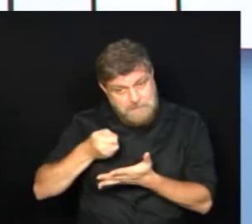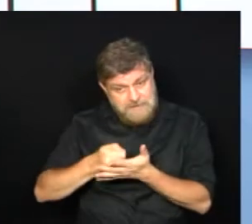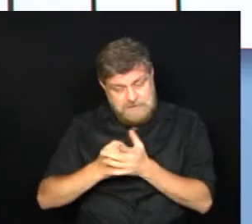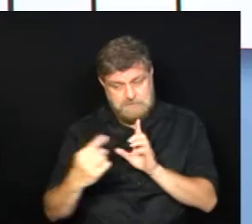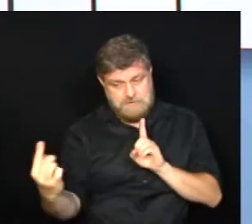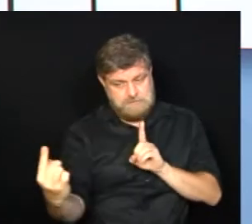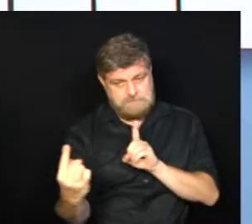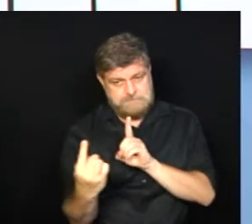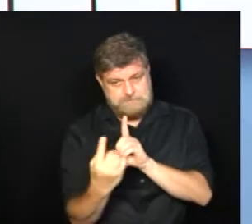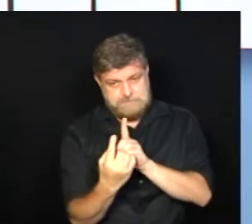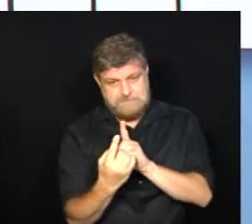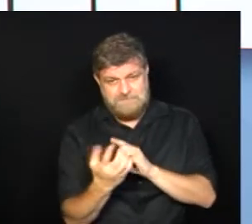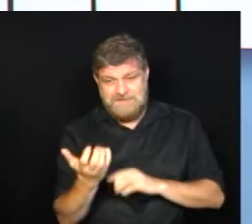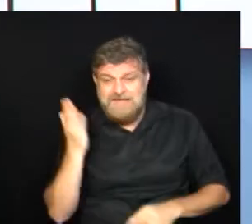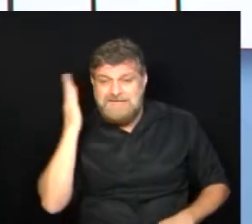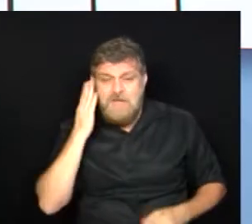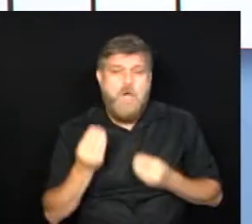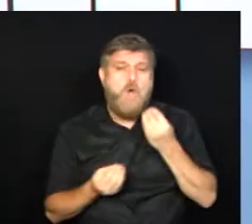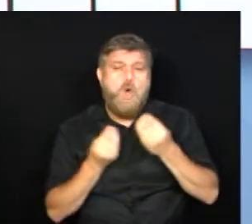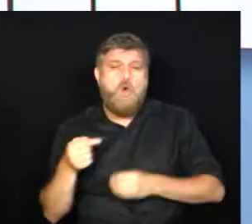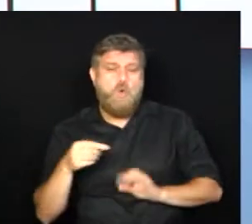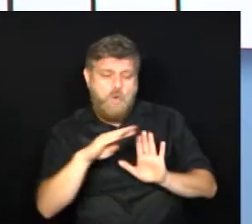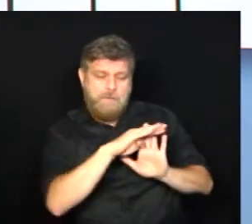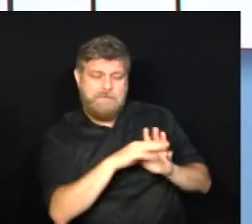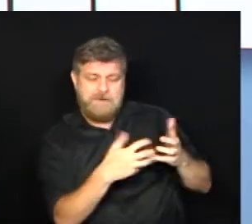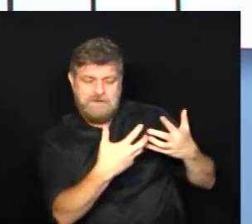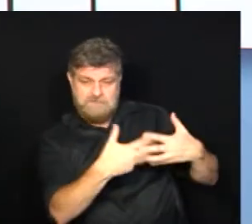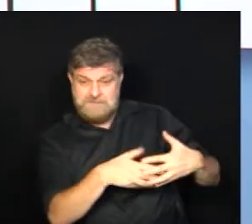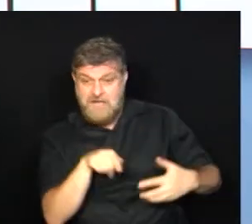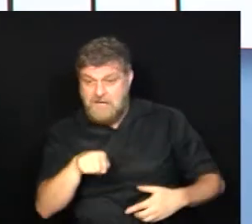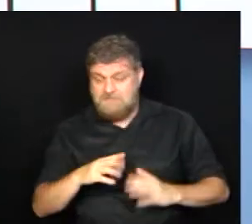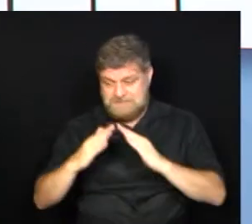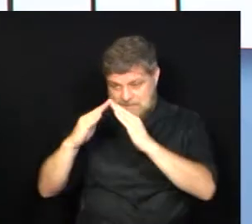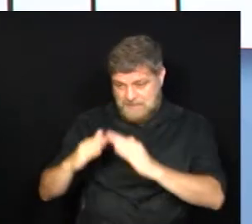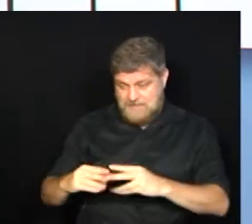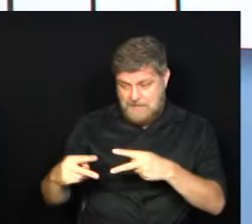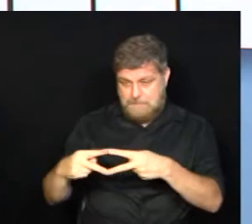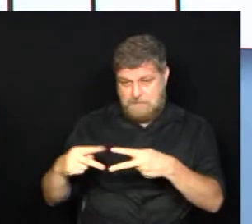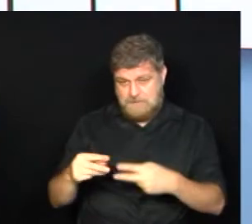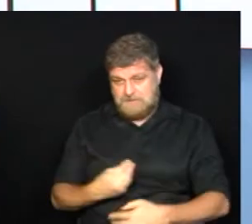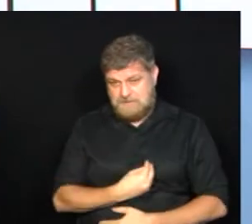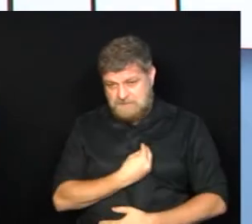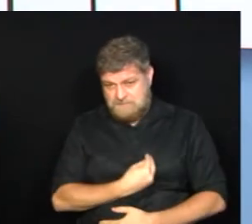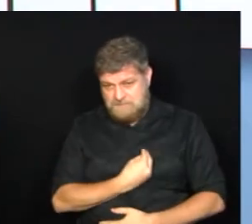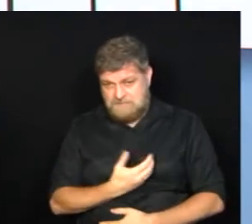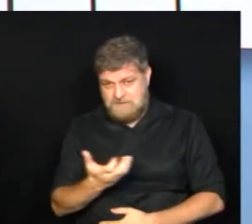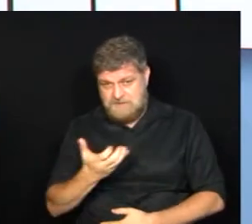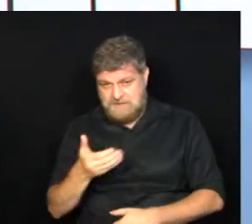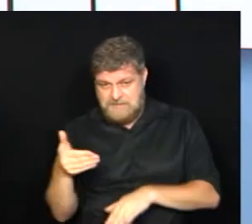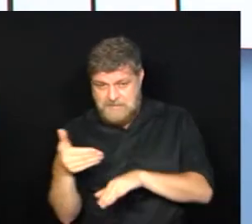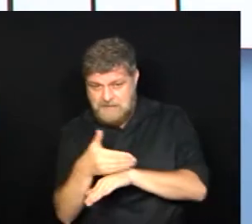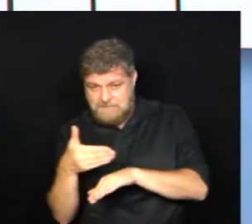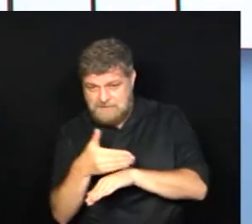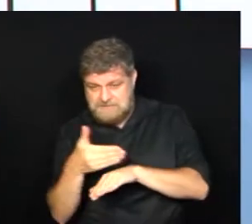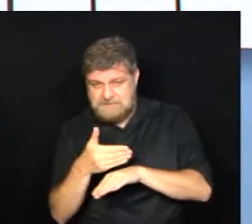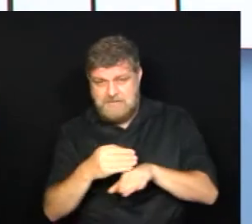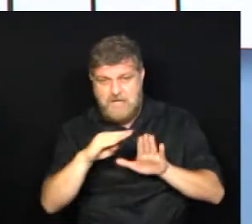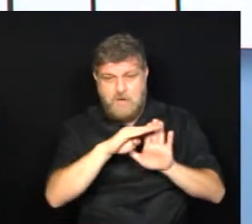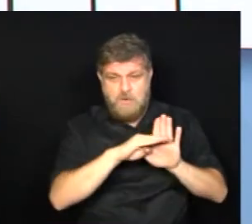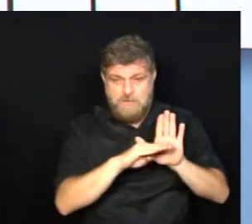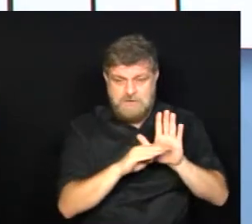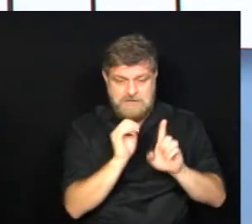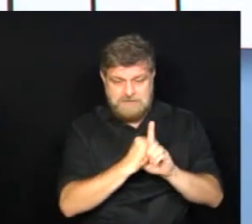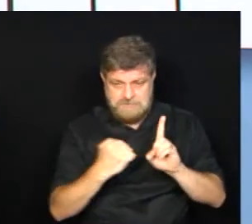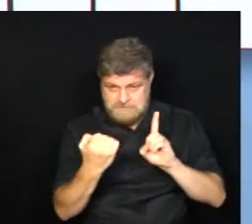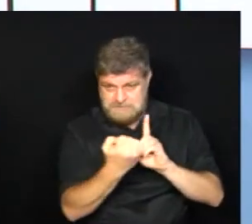obrigatório. Quer saber como funciona o programa? Você que é morador de Paulínia e faz parte do PAS, que é o Programa de Ação